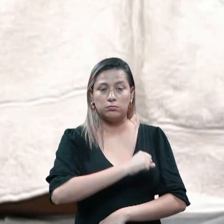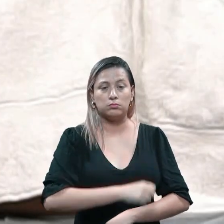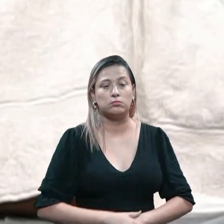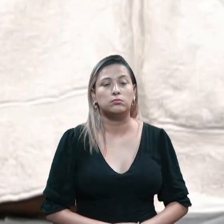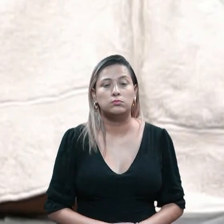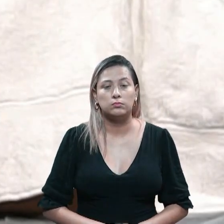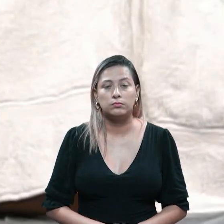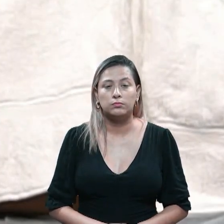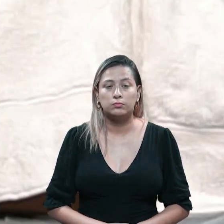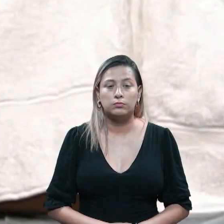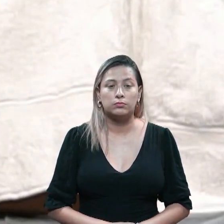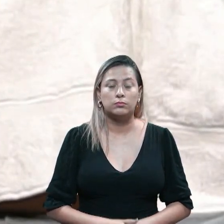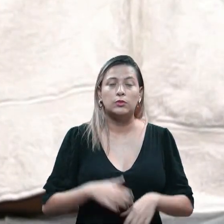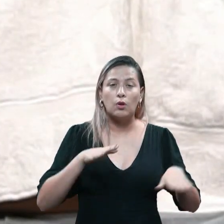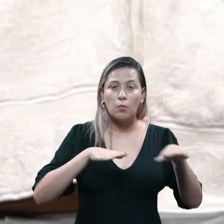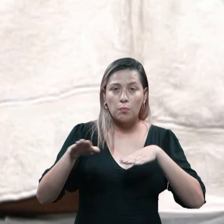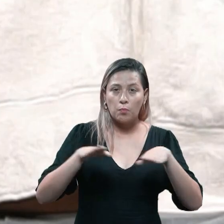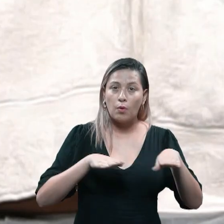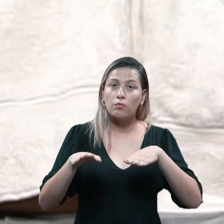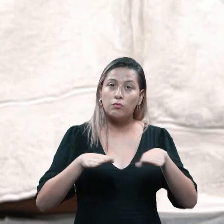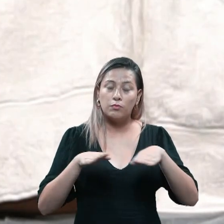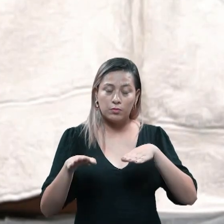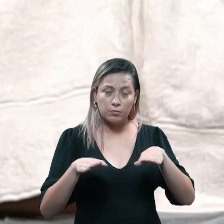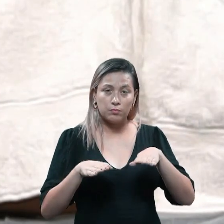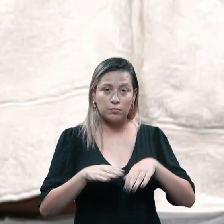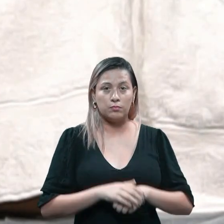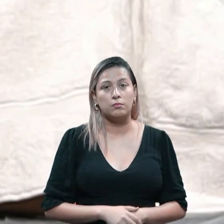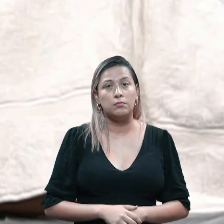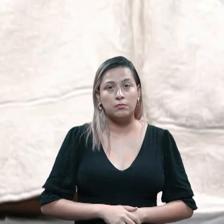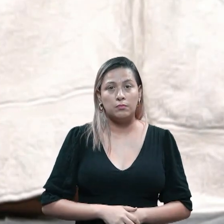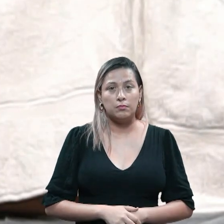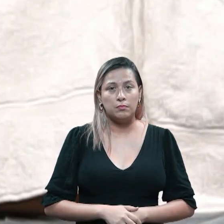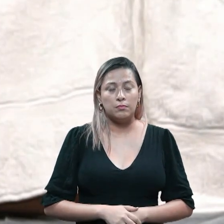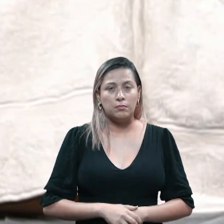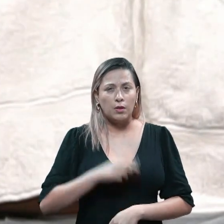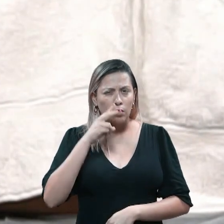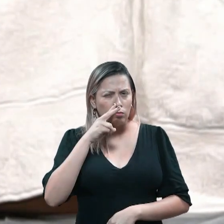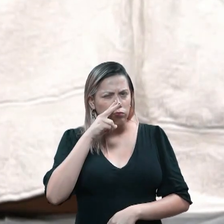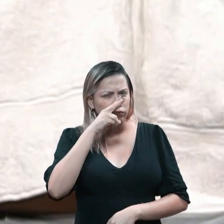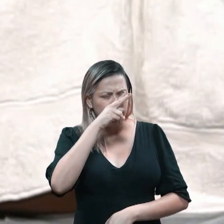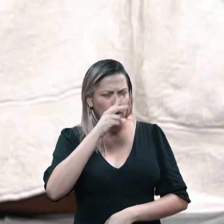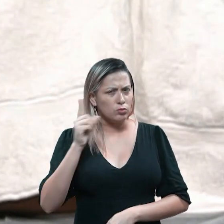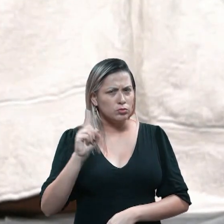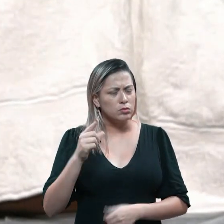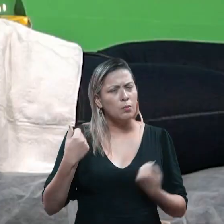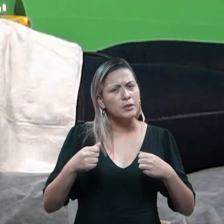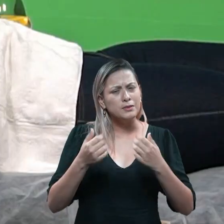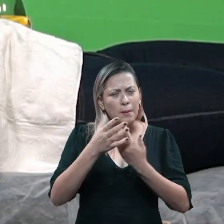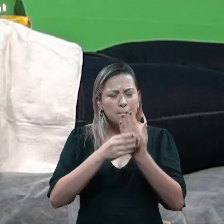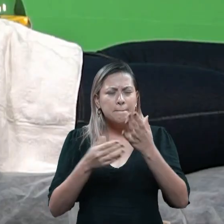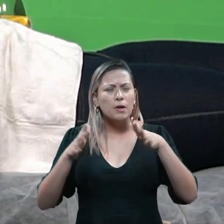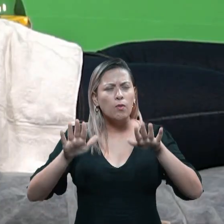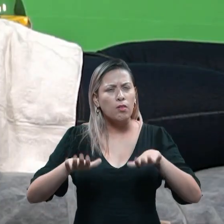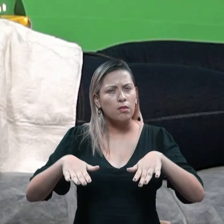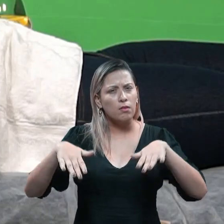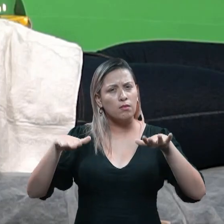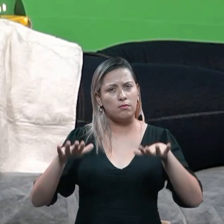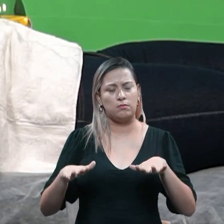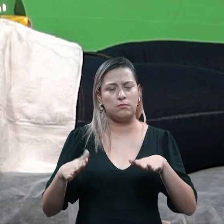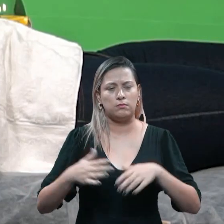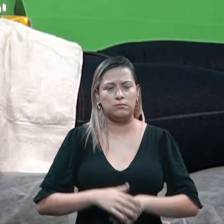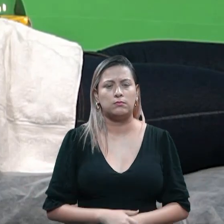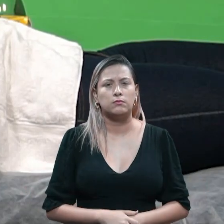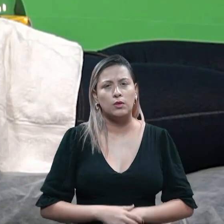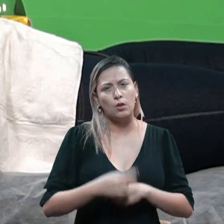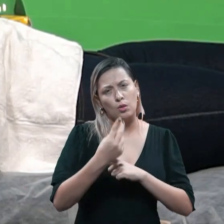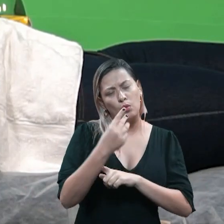Esse movimento, ele é firme, mas ele não é pesado, certo? A mão tem que ser leve. 2 a 3 minutos